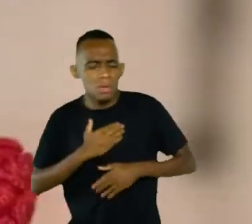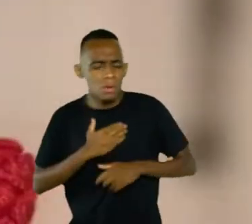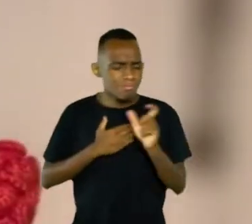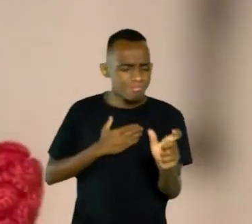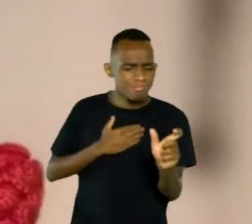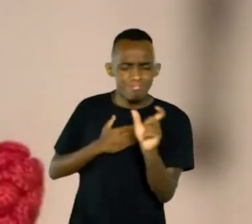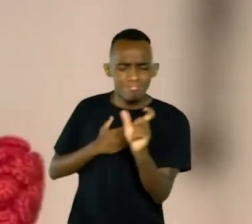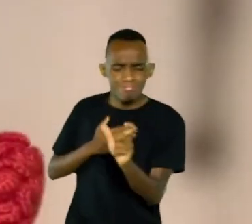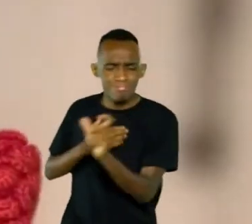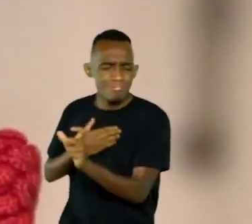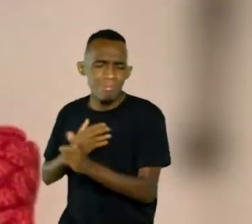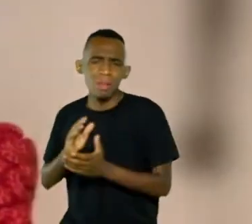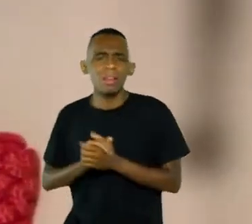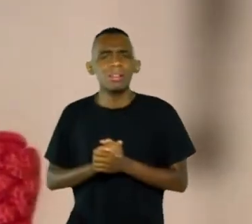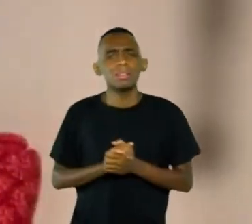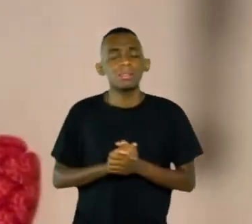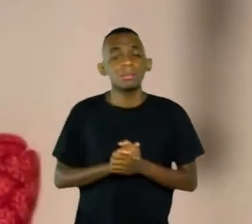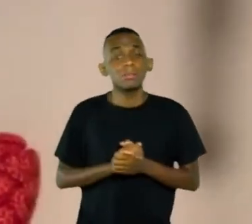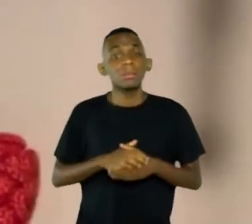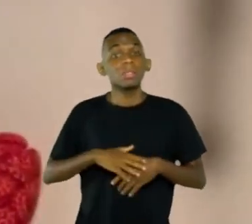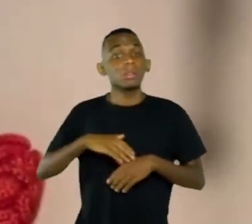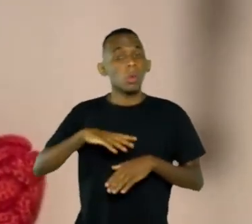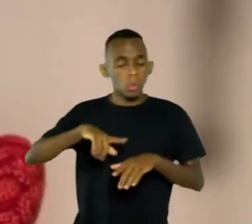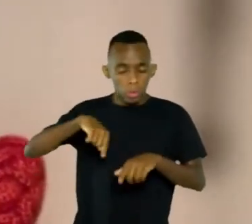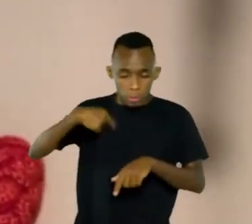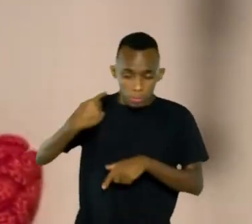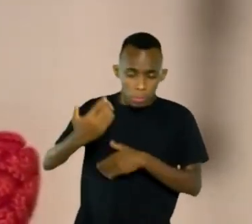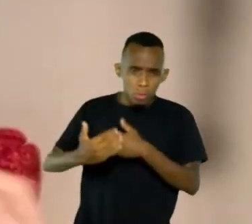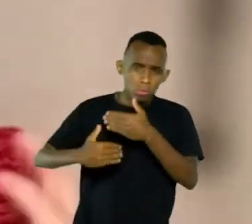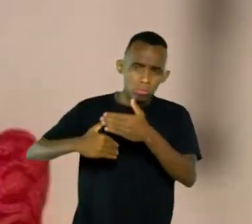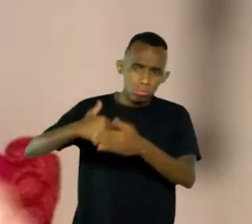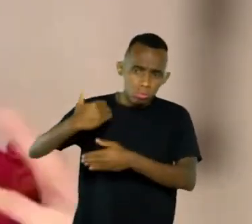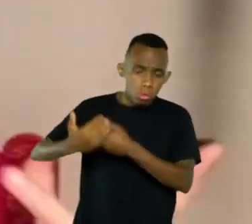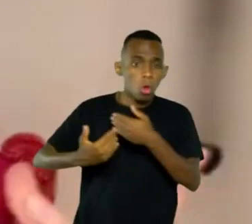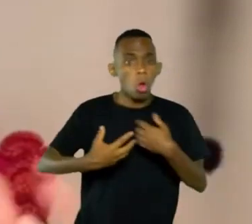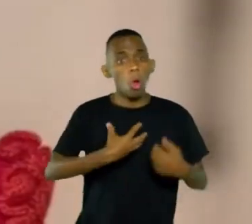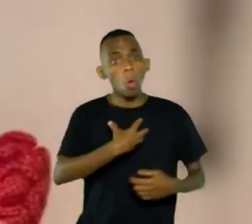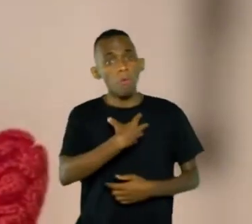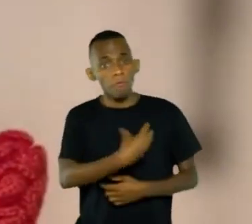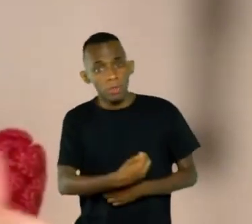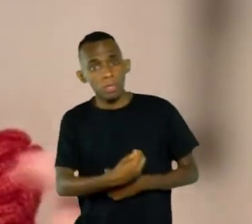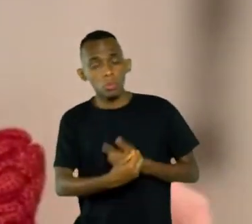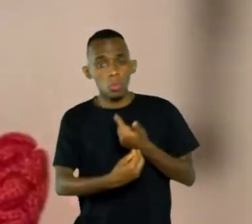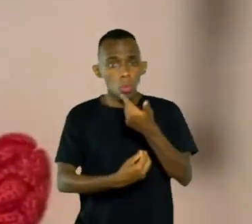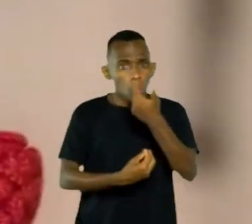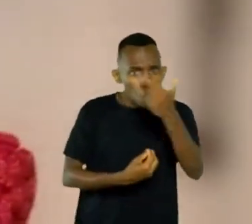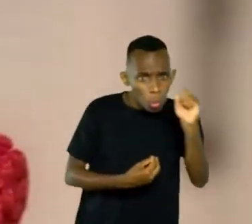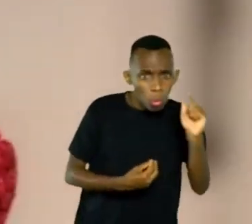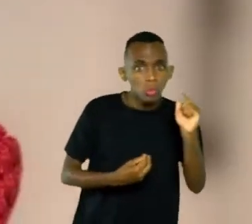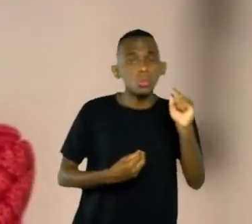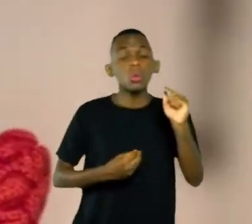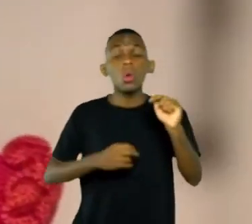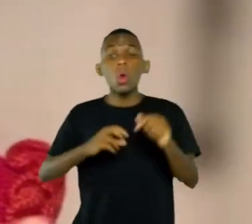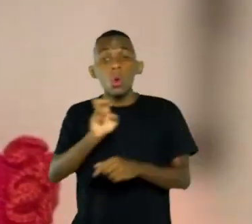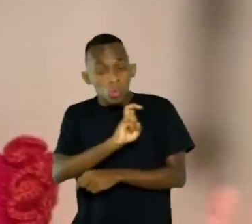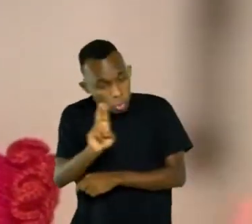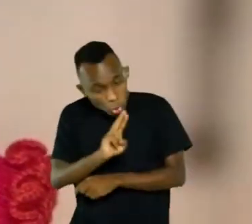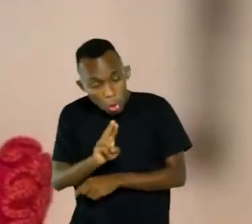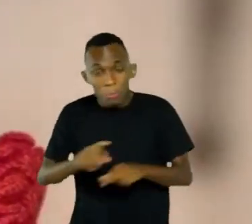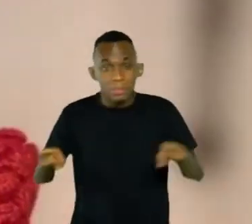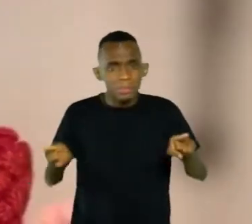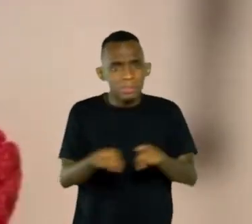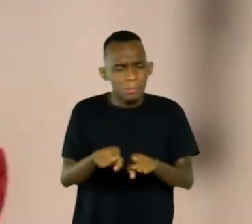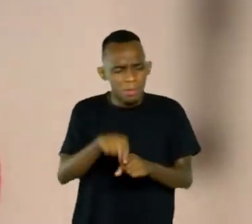a família toda baba. E aí vão chegando os outros, e eu acho que os pais ou as outras pessoas acabam nomeando, né? Esse é